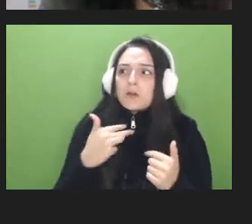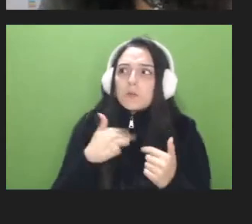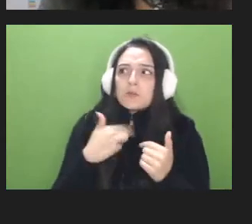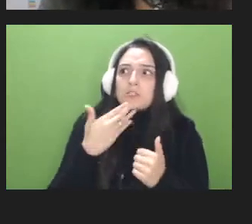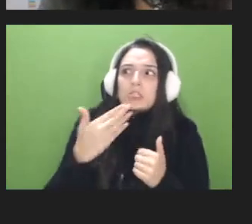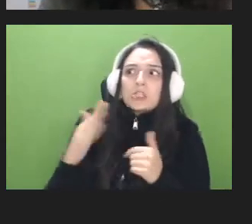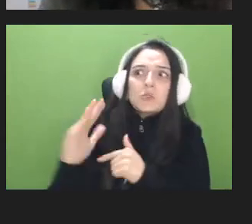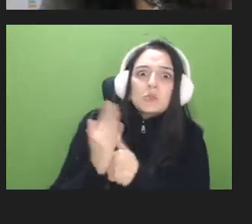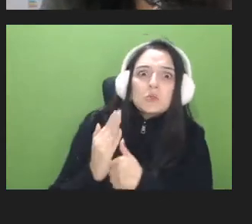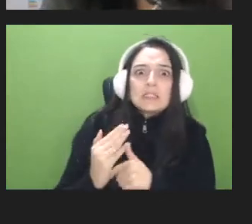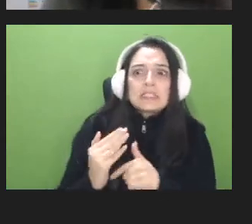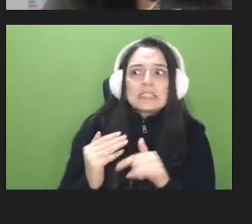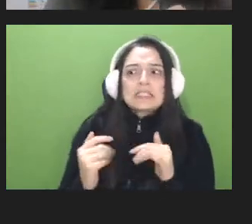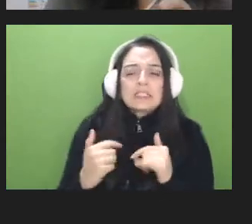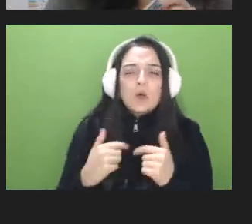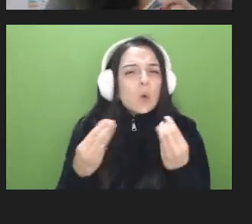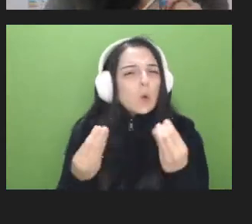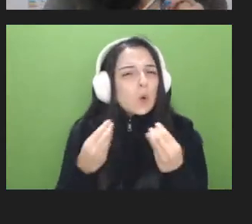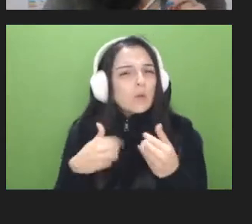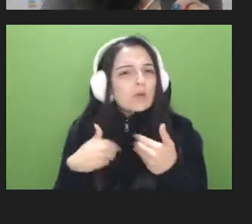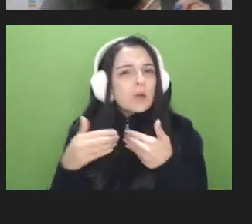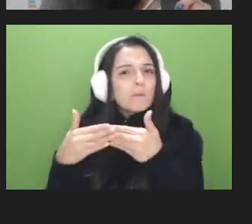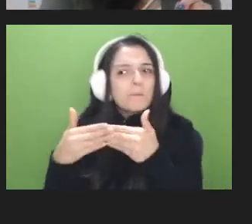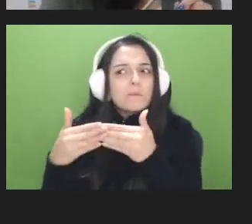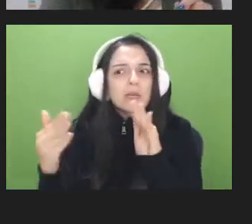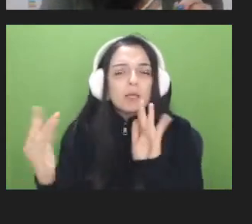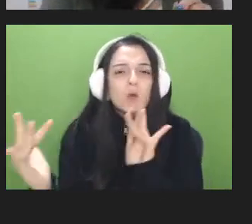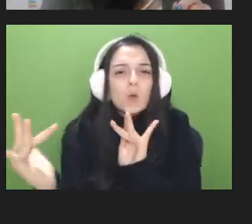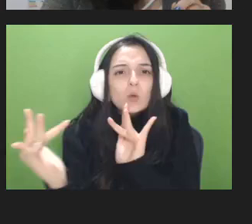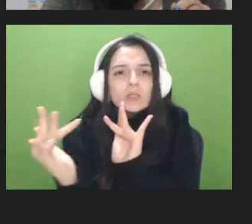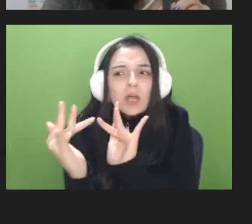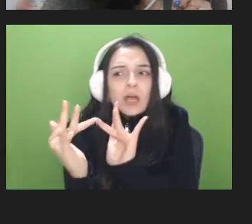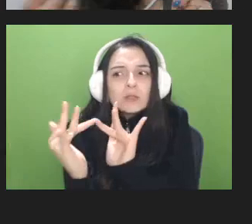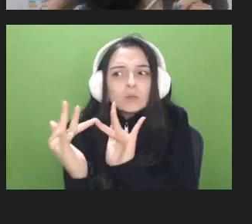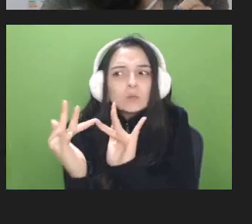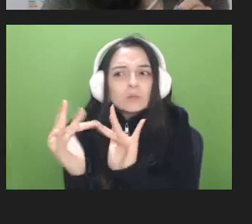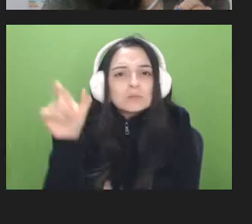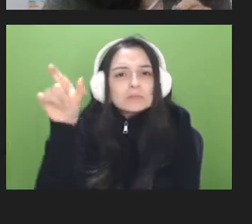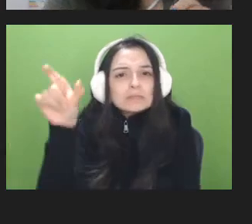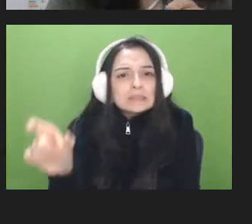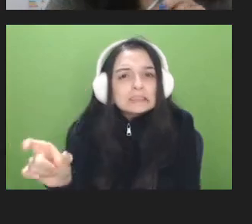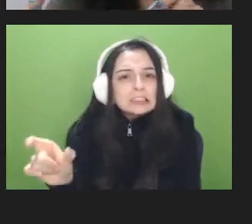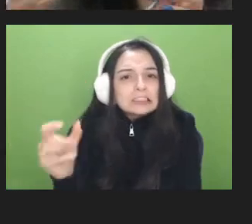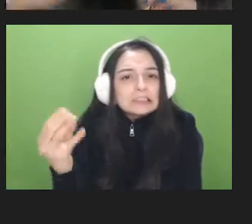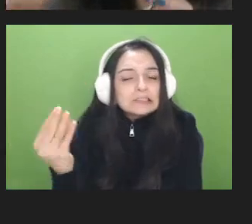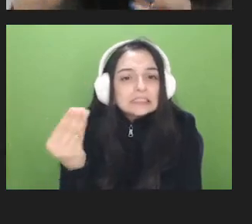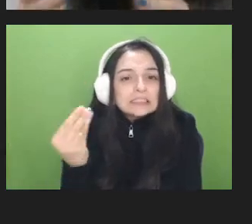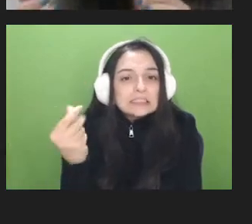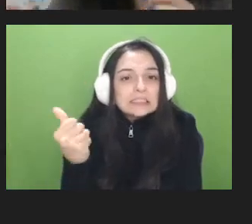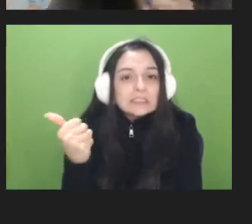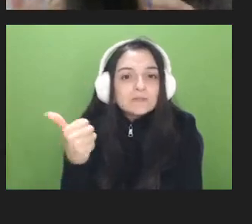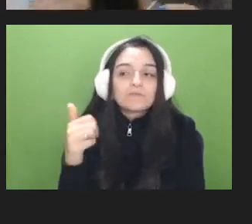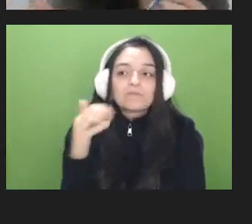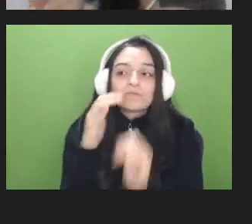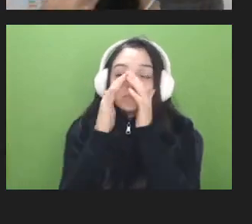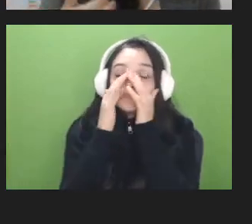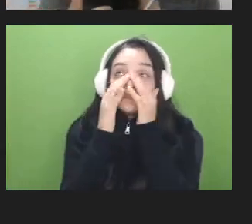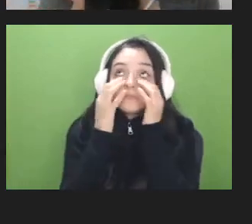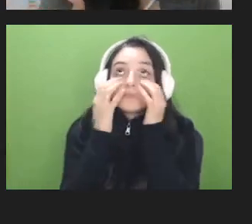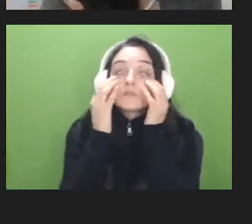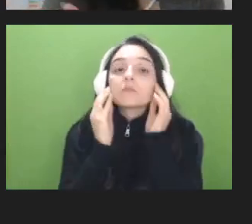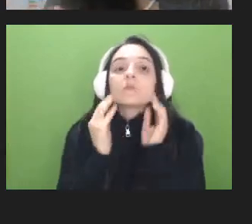abrir honestamente para esse contato com o outro e lidar, talvez, com os efeitos que esse